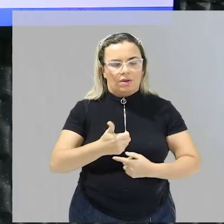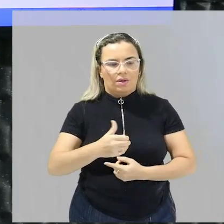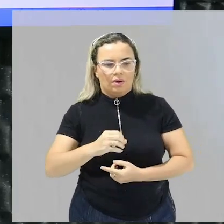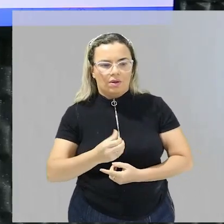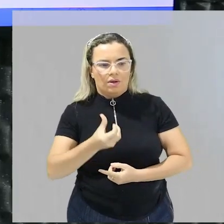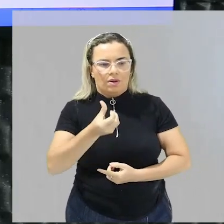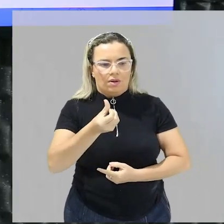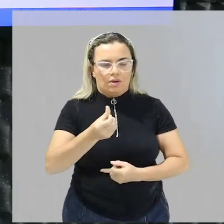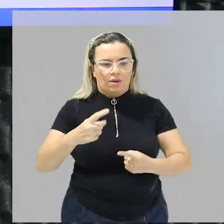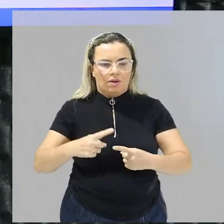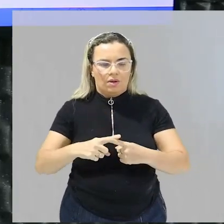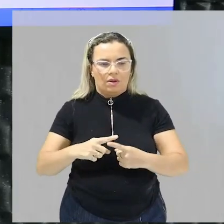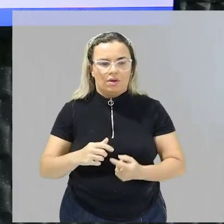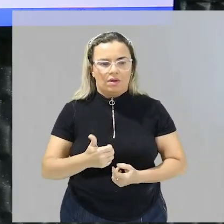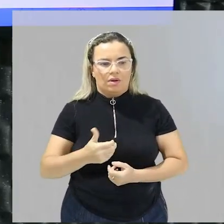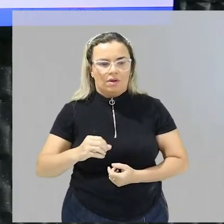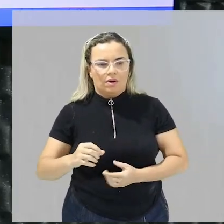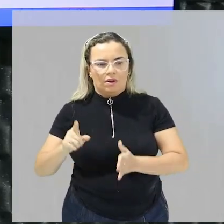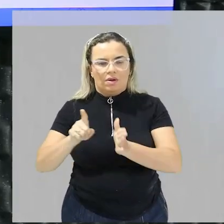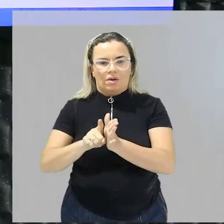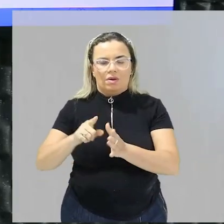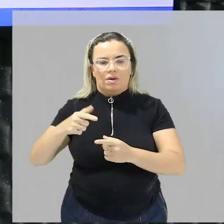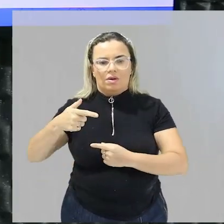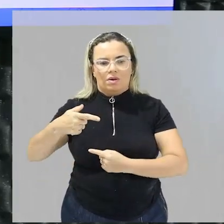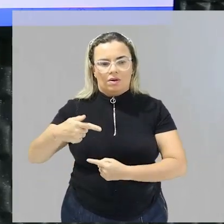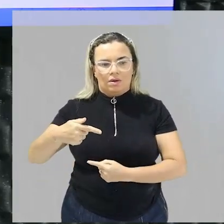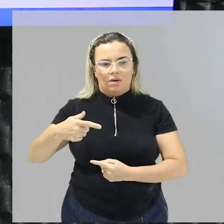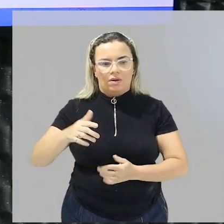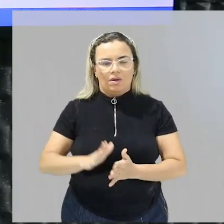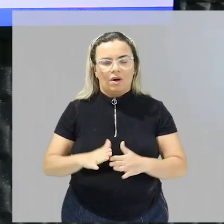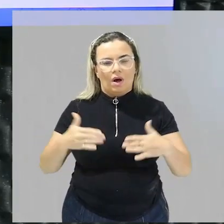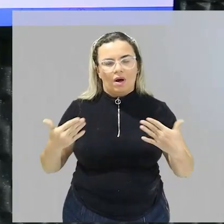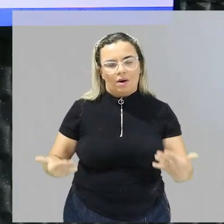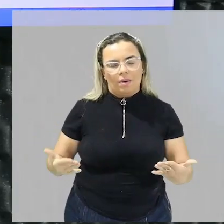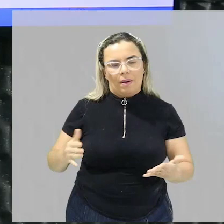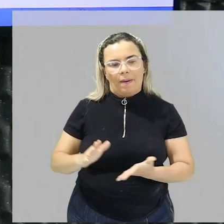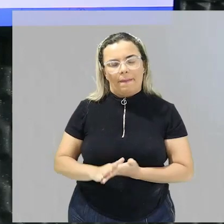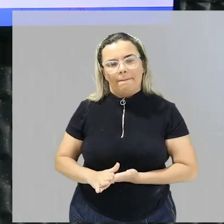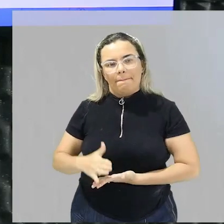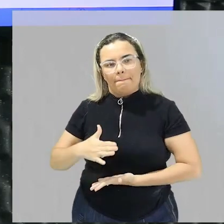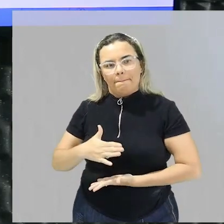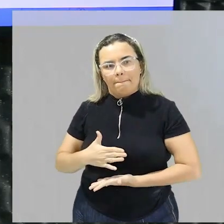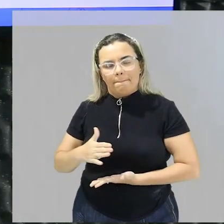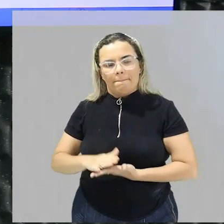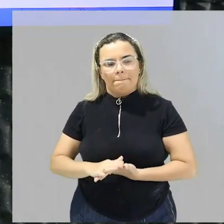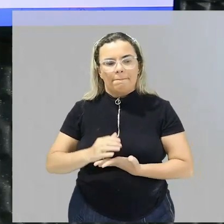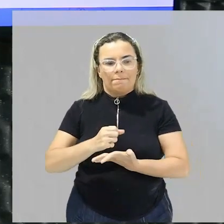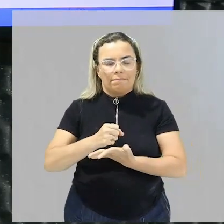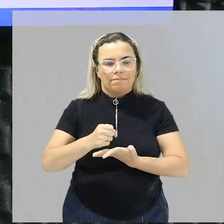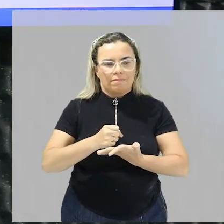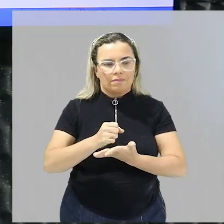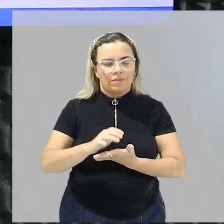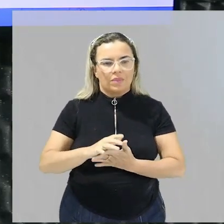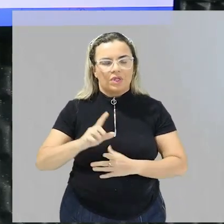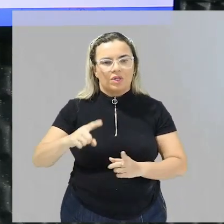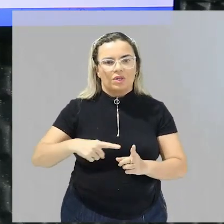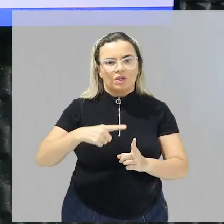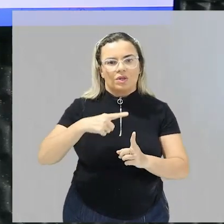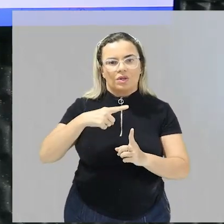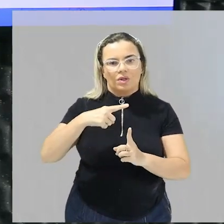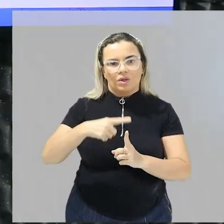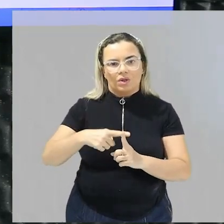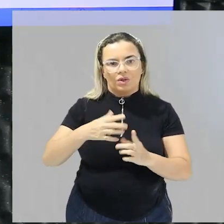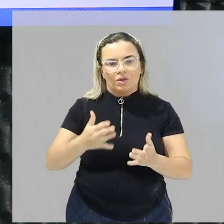sexta vezes 10 elevado a menos 7. Quando a minha base é igual, eu somo os expoentes. Então,